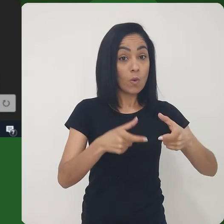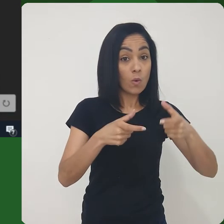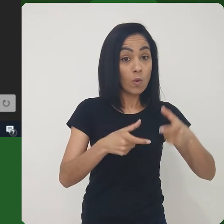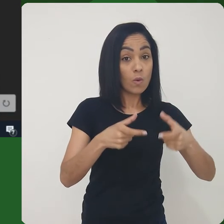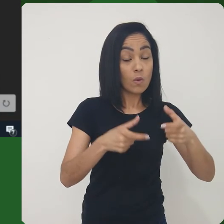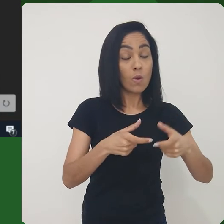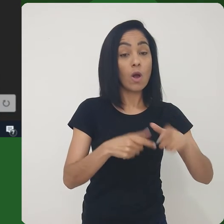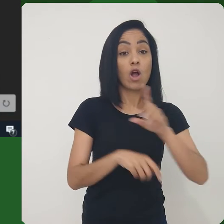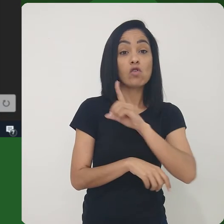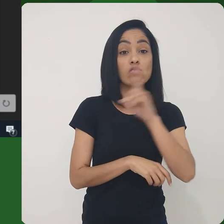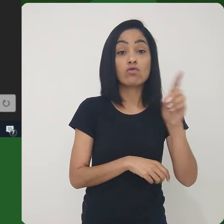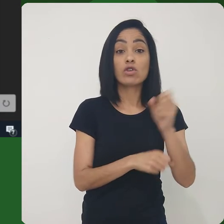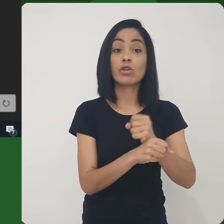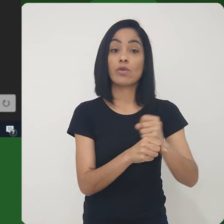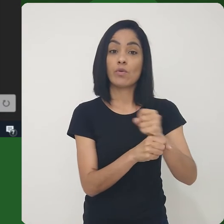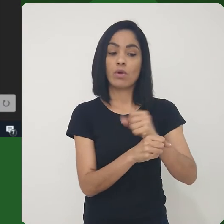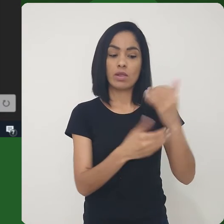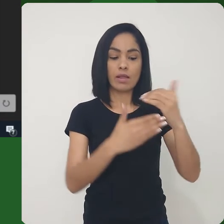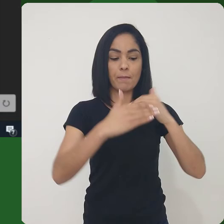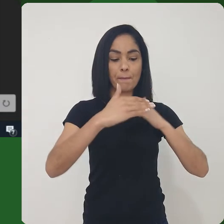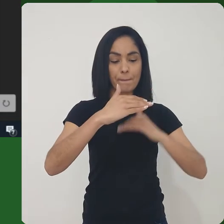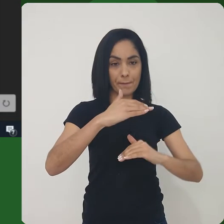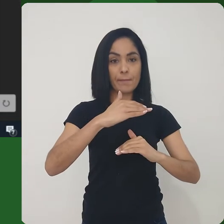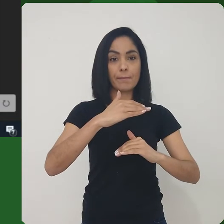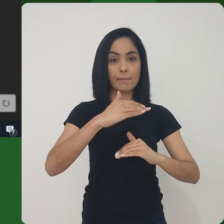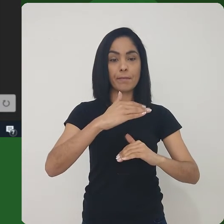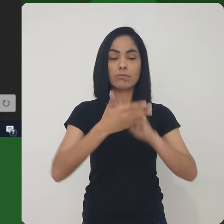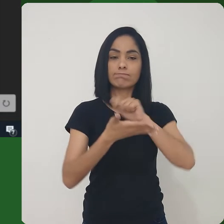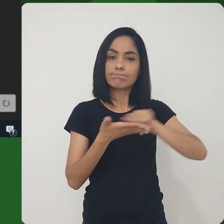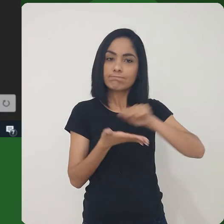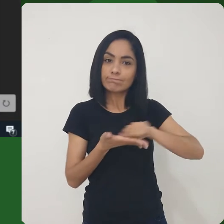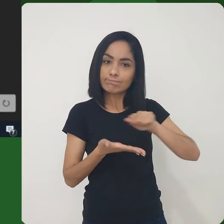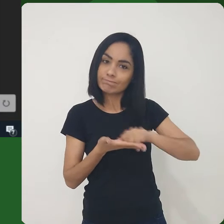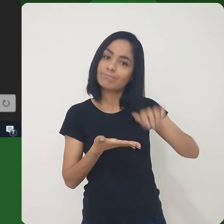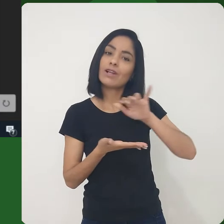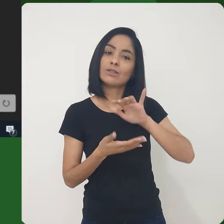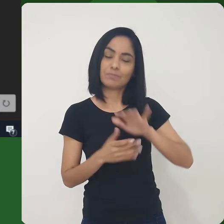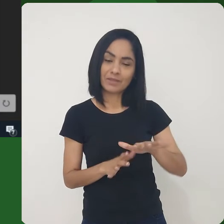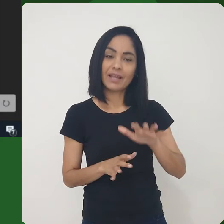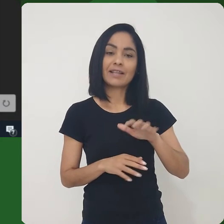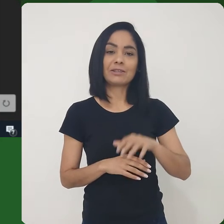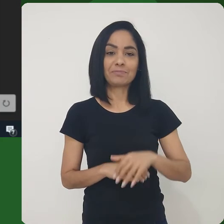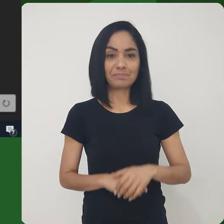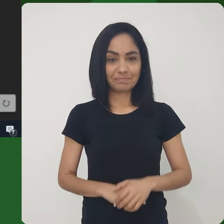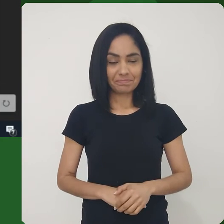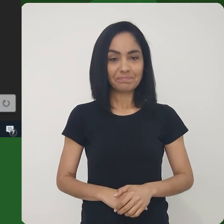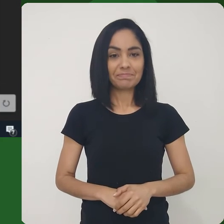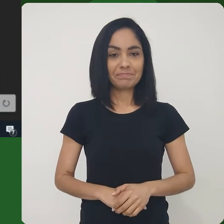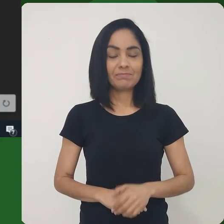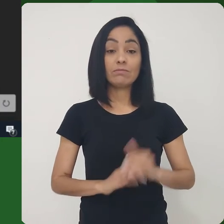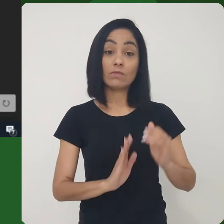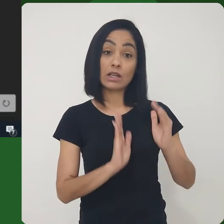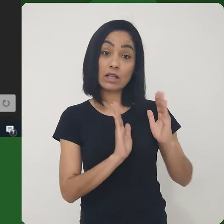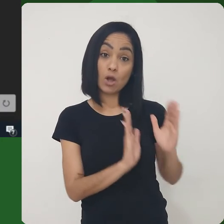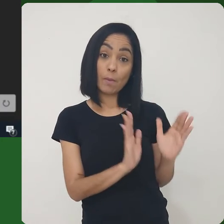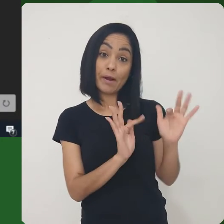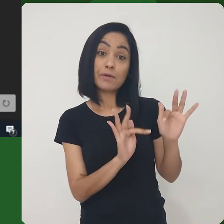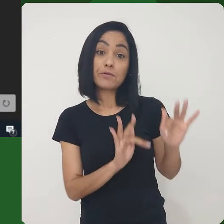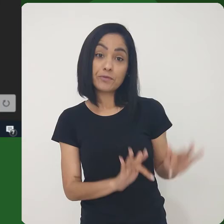o local, a data e o ano, e abaixo as assinaturas, né? Essa, então,